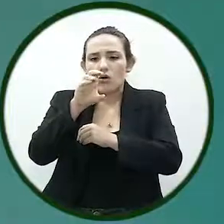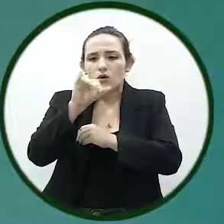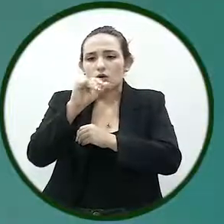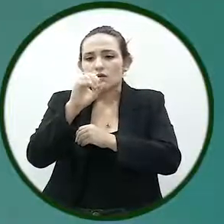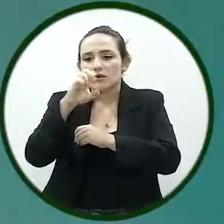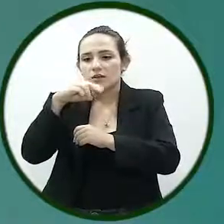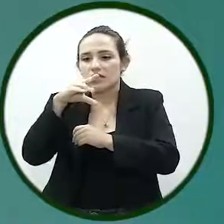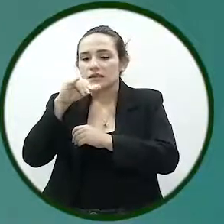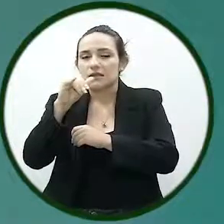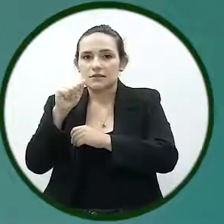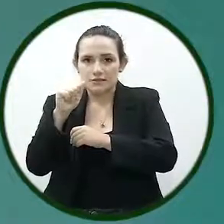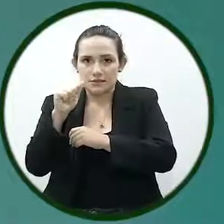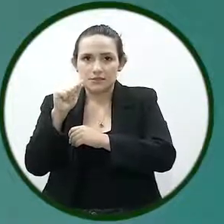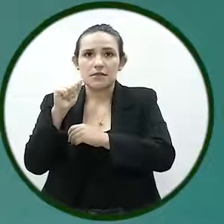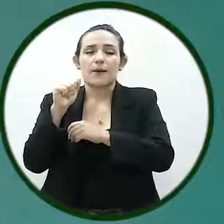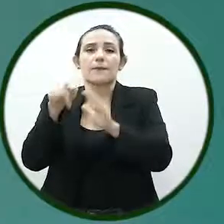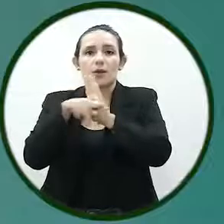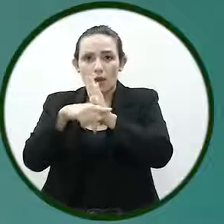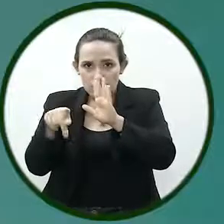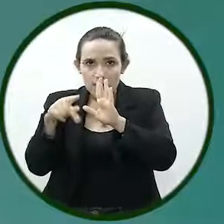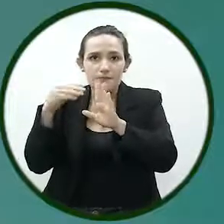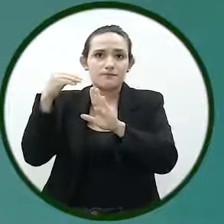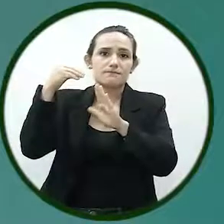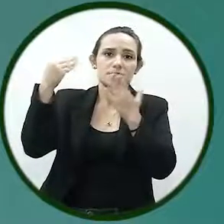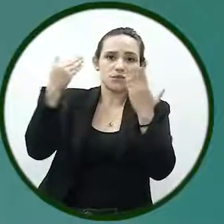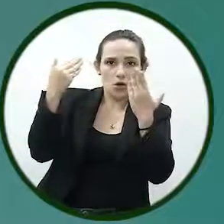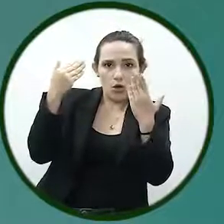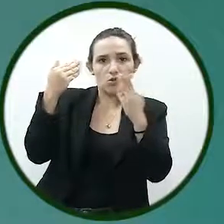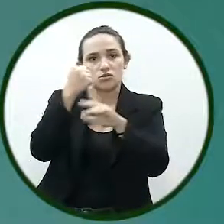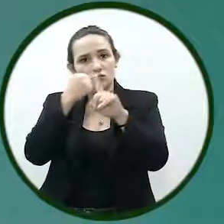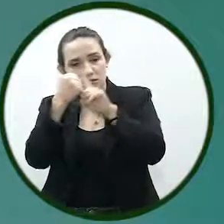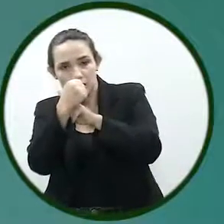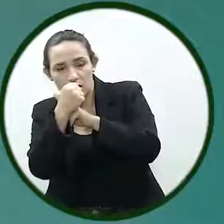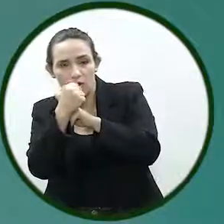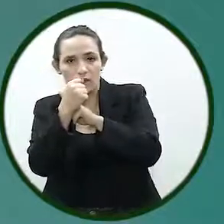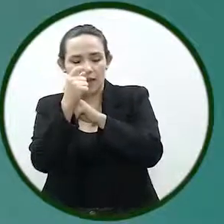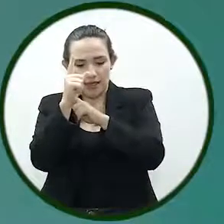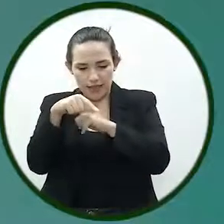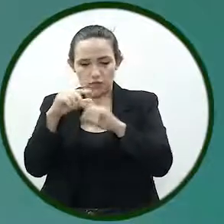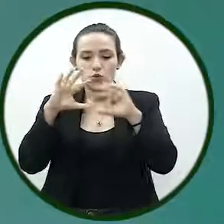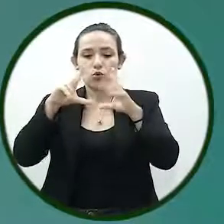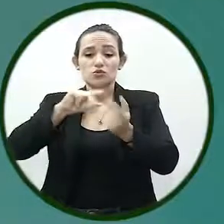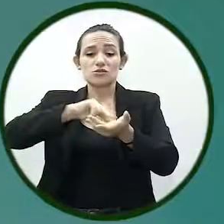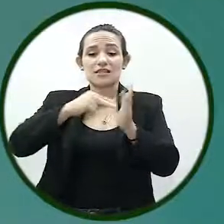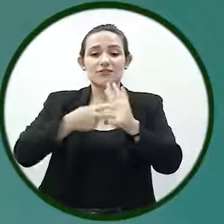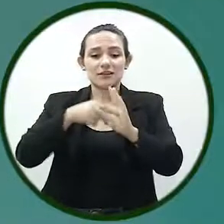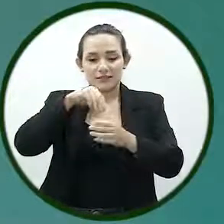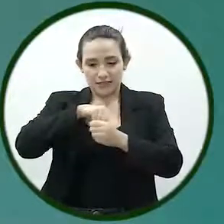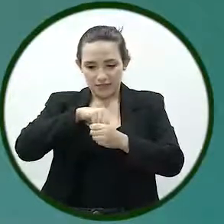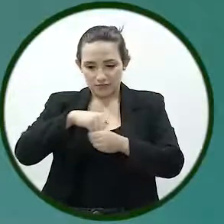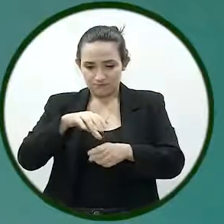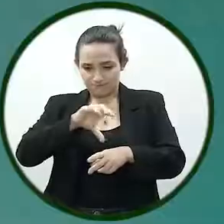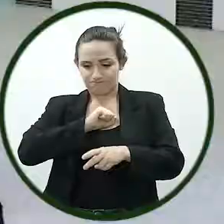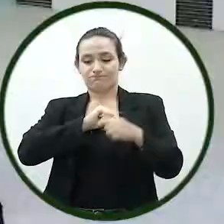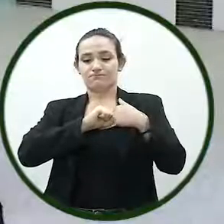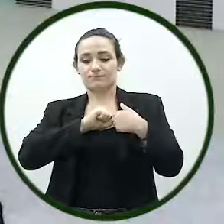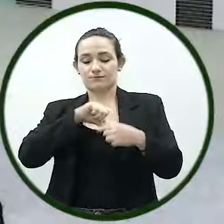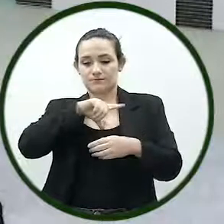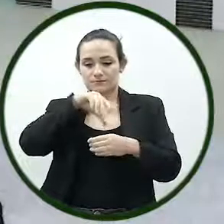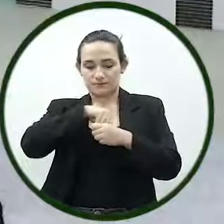mediadores psicossociais são esses significados que são internalizados por meio do processo de